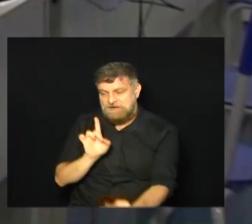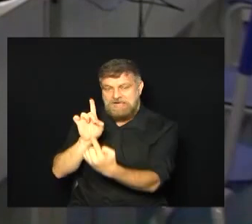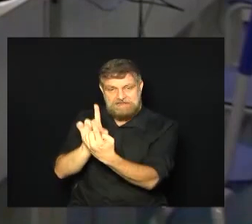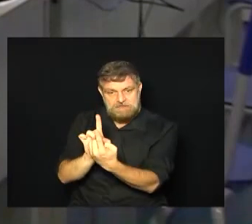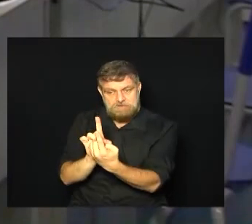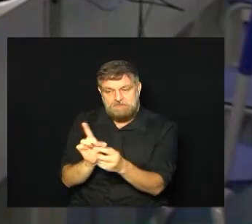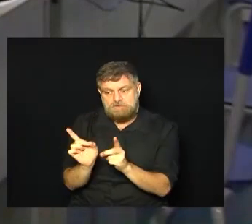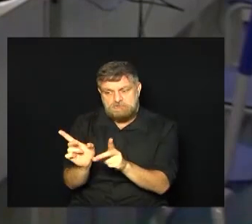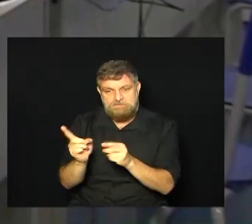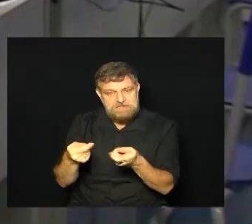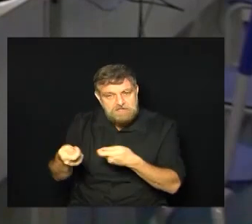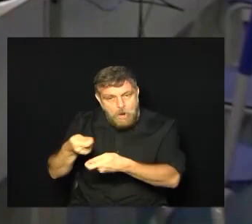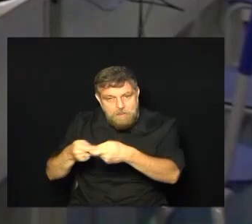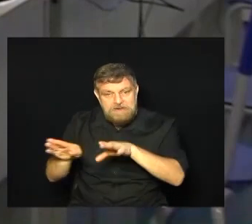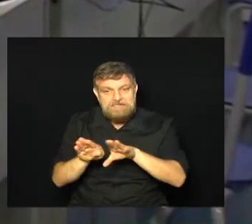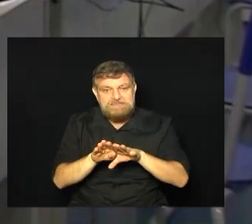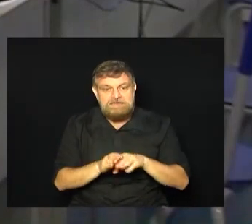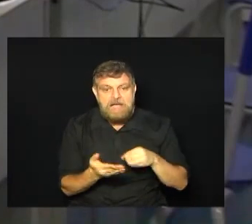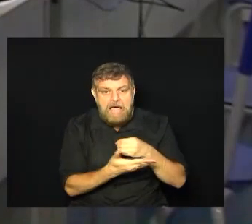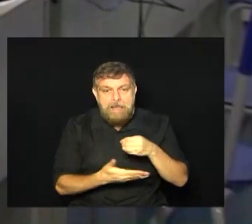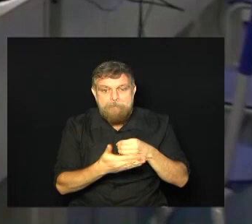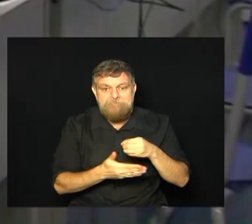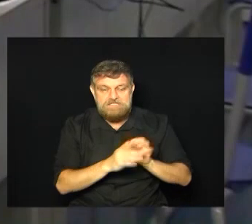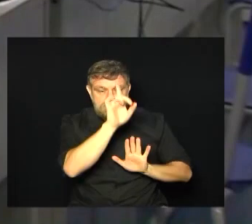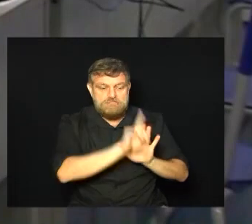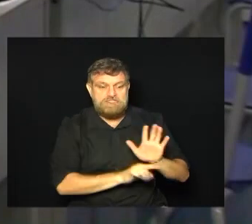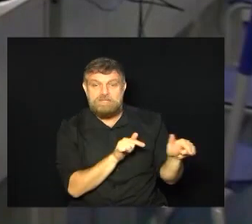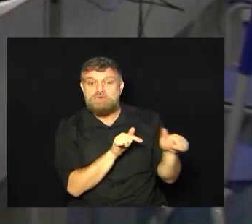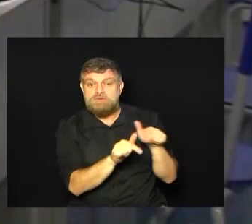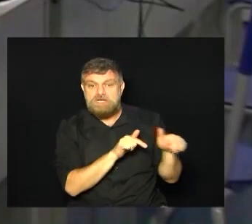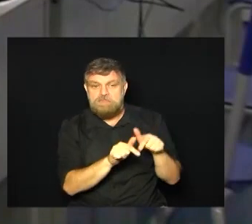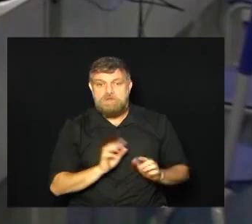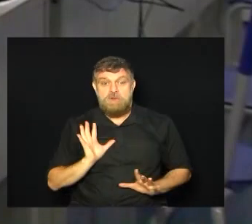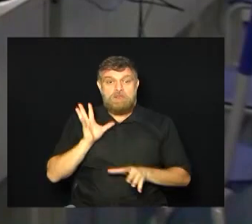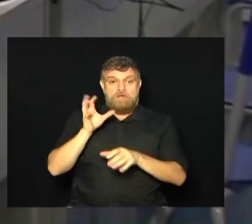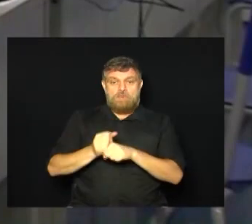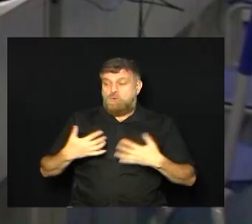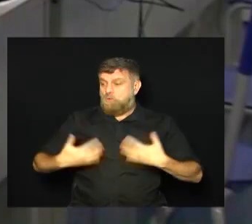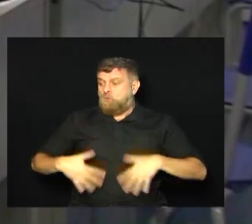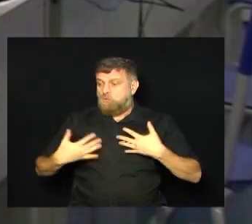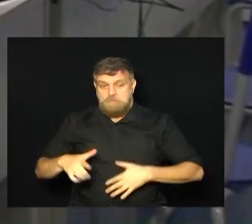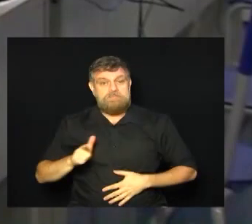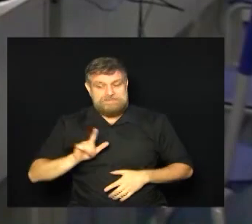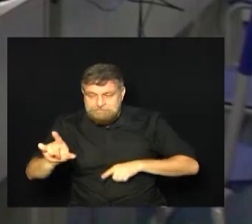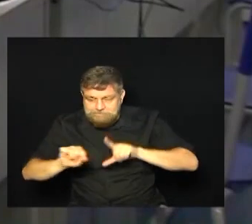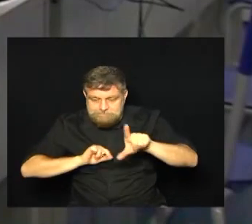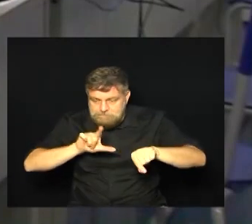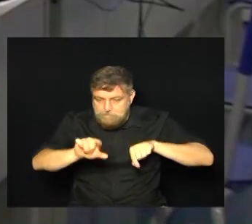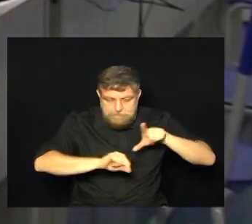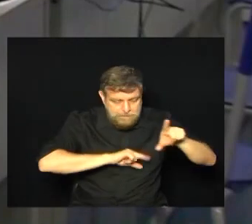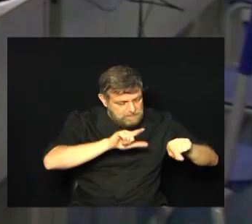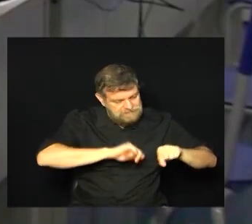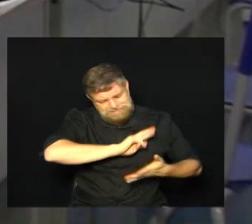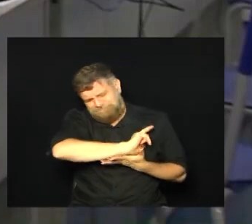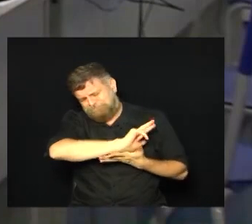comercial e o curso de noções de direito trabalhista. Bom, então realmente são muitas opções diversas, não